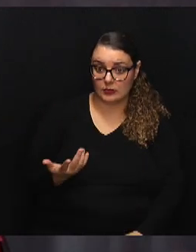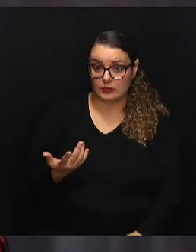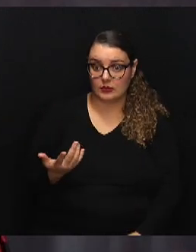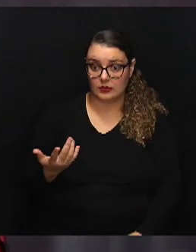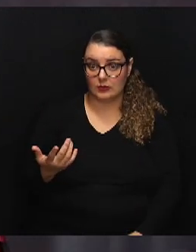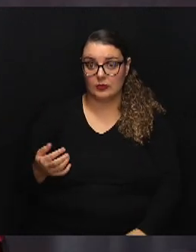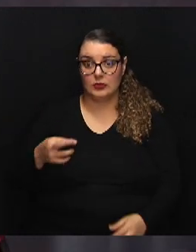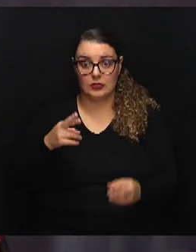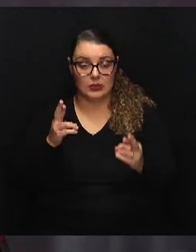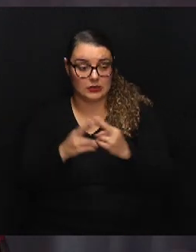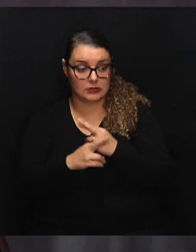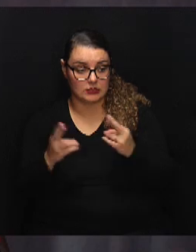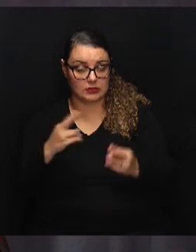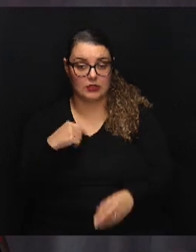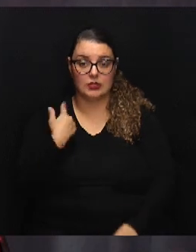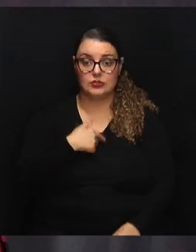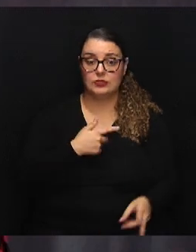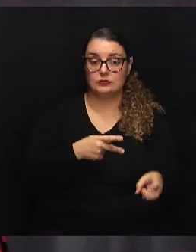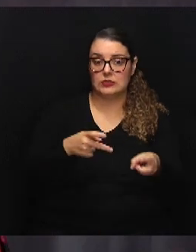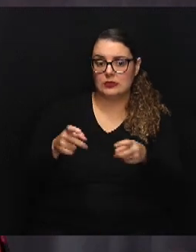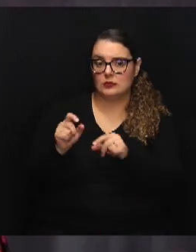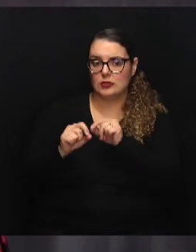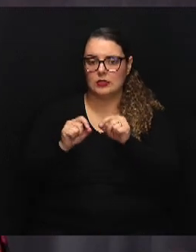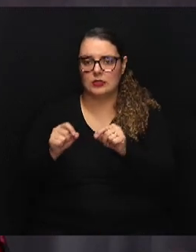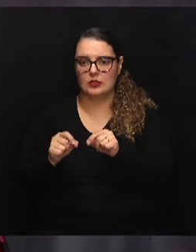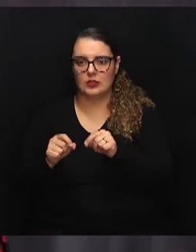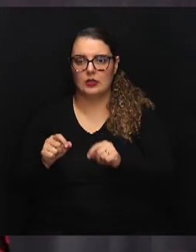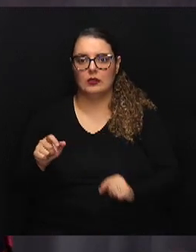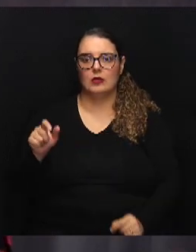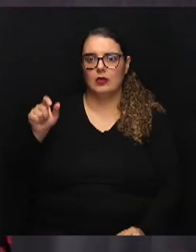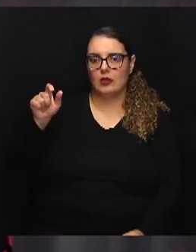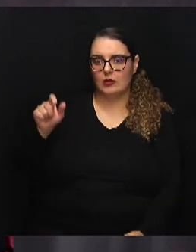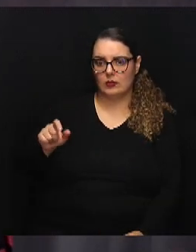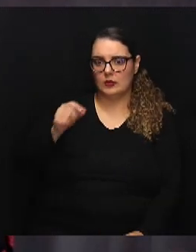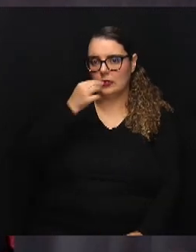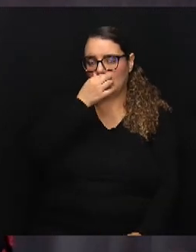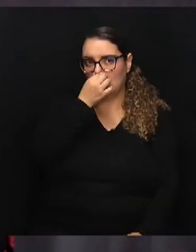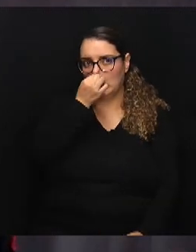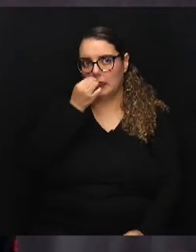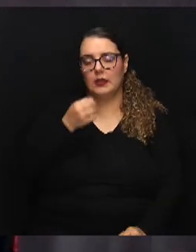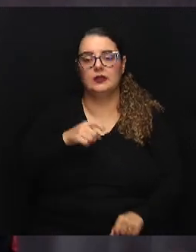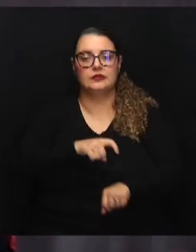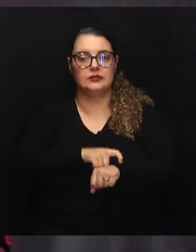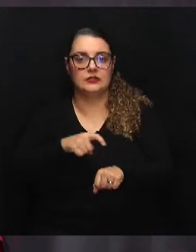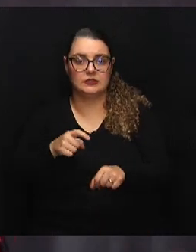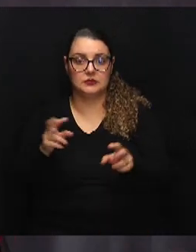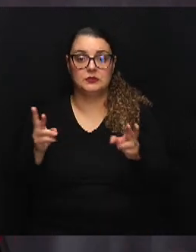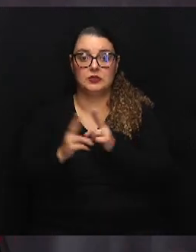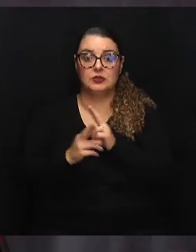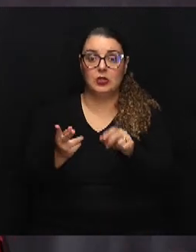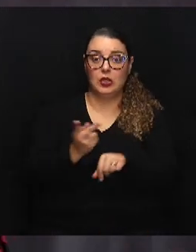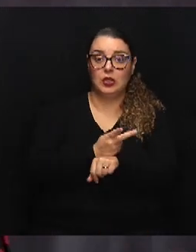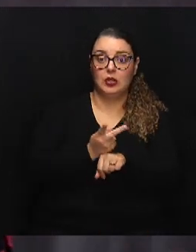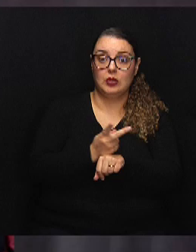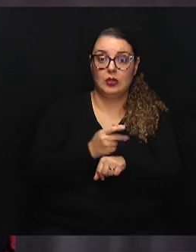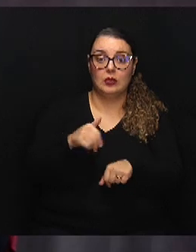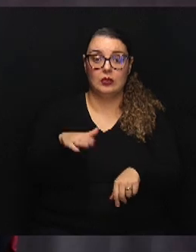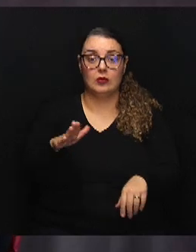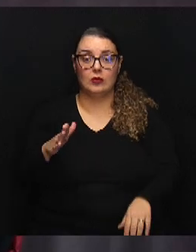das relações, a gente percebe que, assim, o indivíduo está, nesse momento de aceleração, buscando muito mais